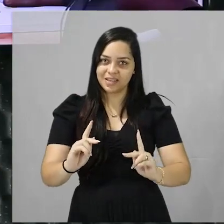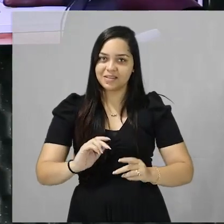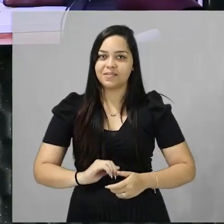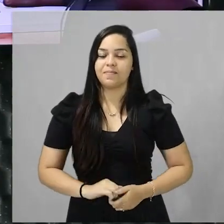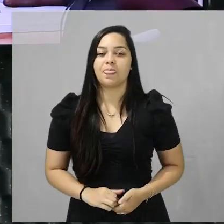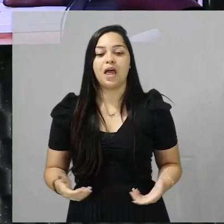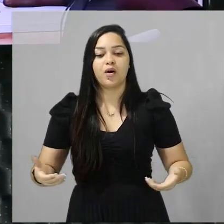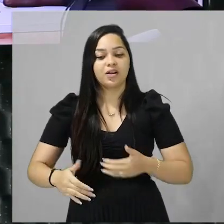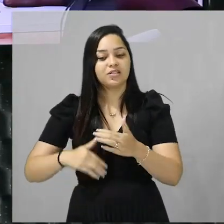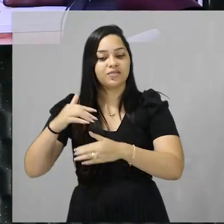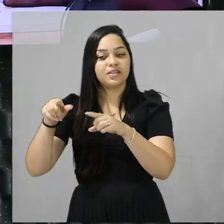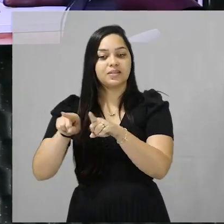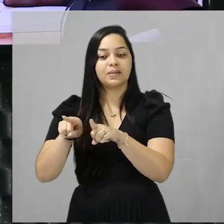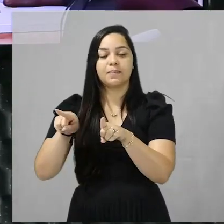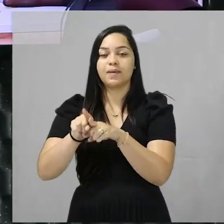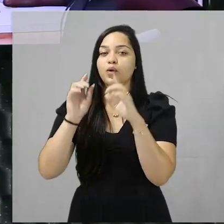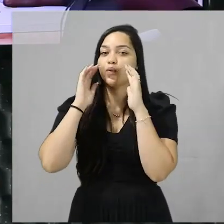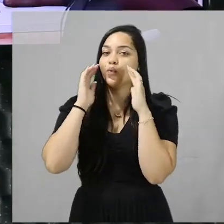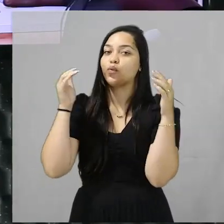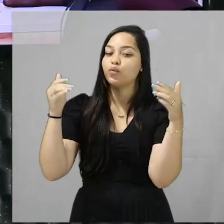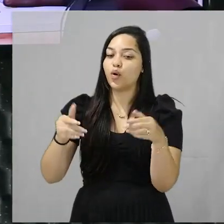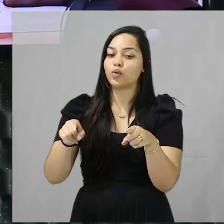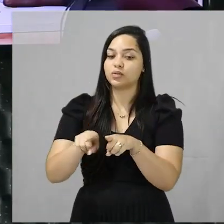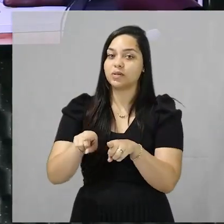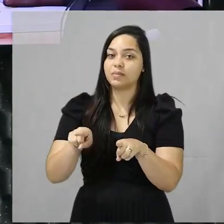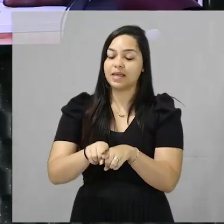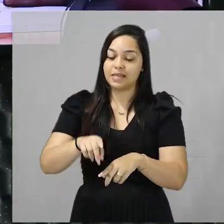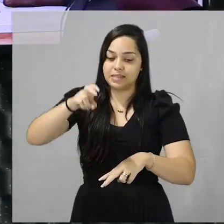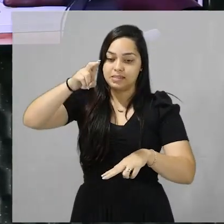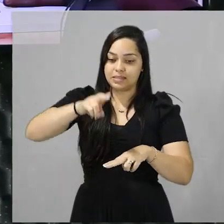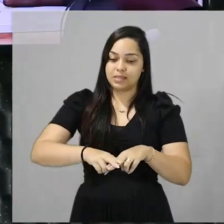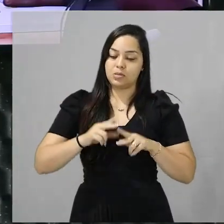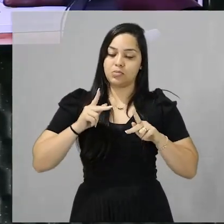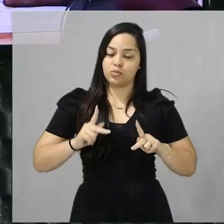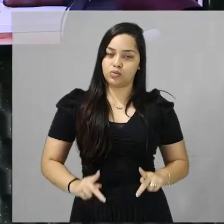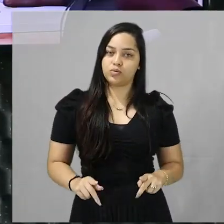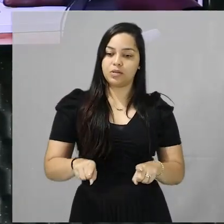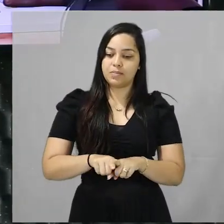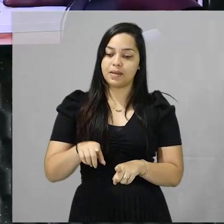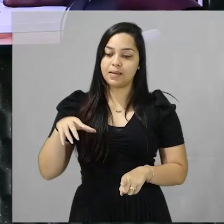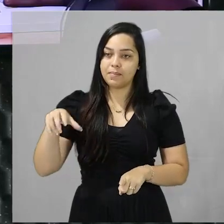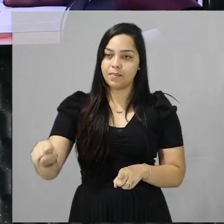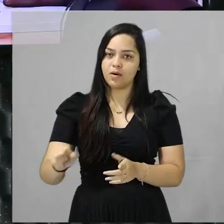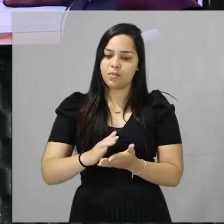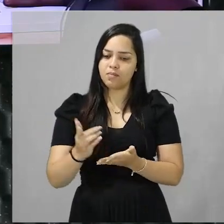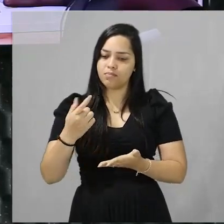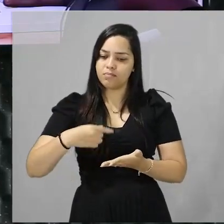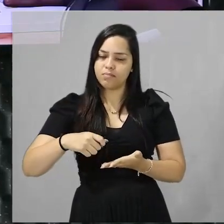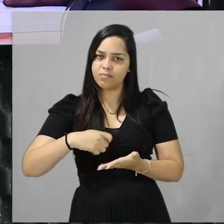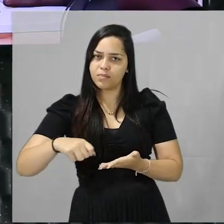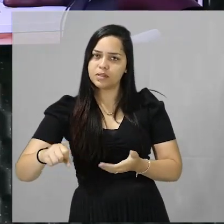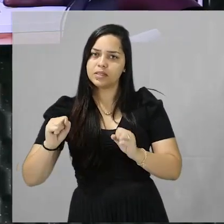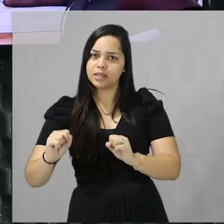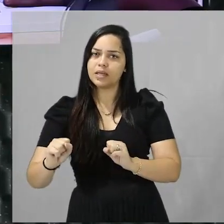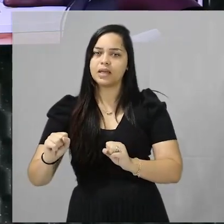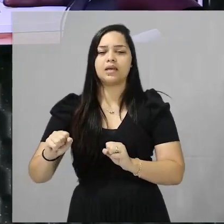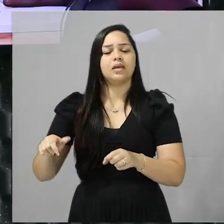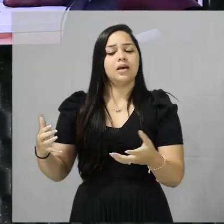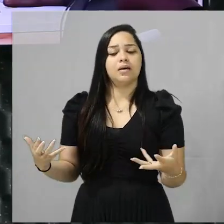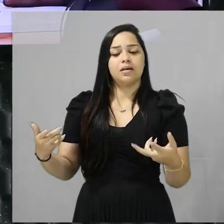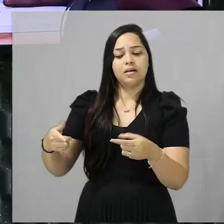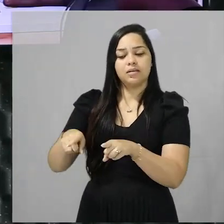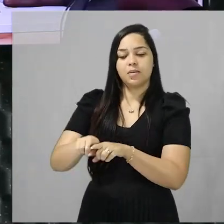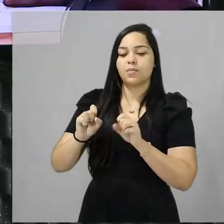Vamos desenvolver também o foco, viu? Alinhe-se aí na cadeira, pegue seu material, para que a gente possa aprimorar, para que a gente